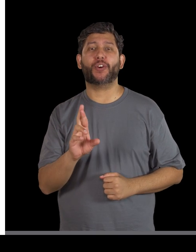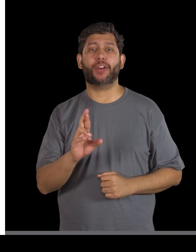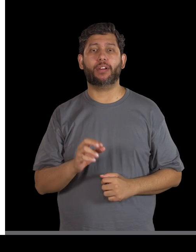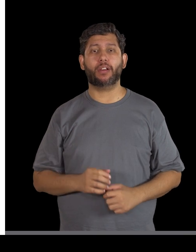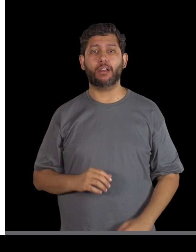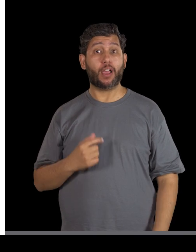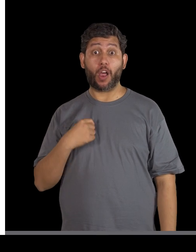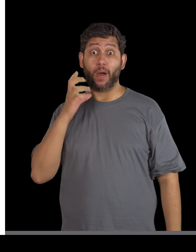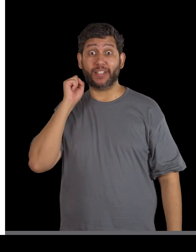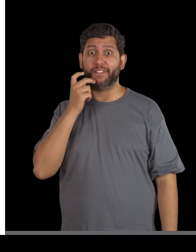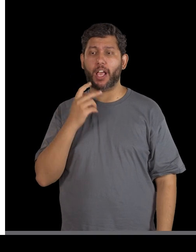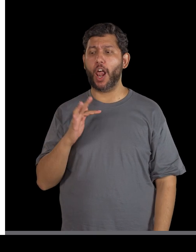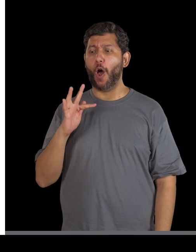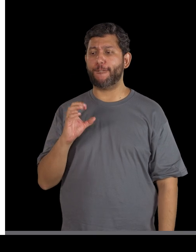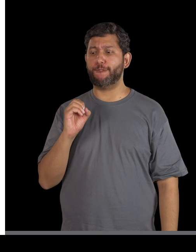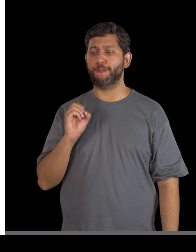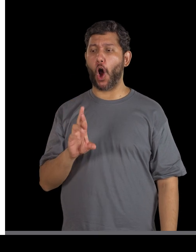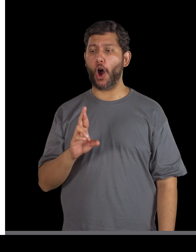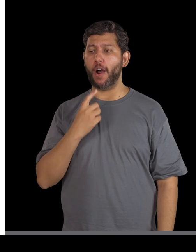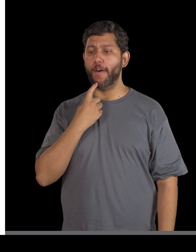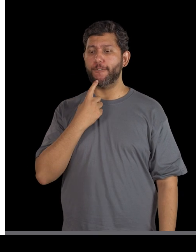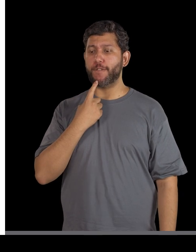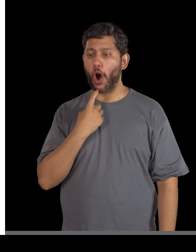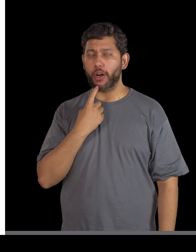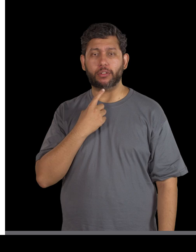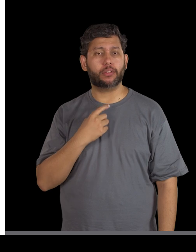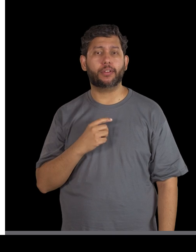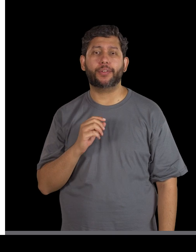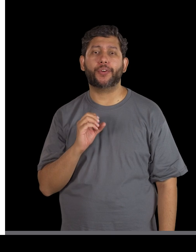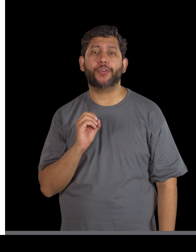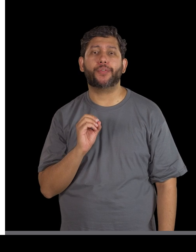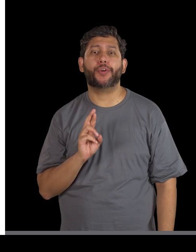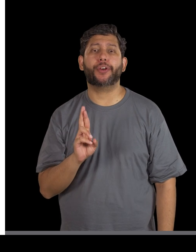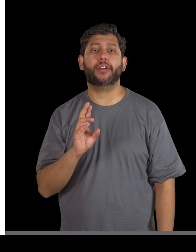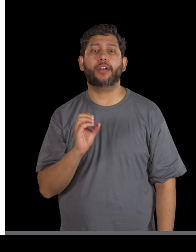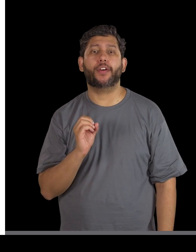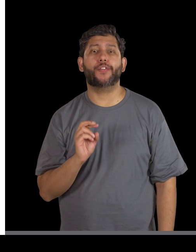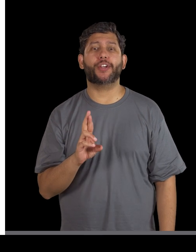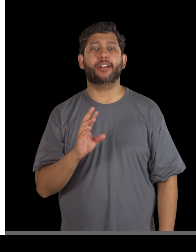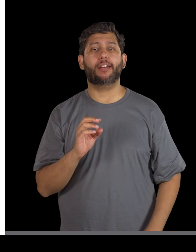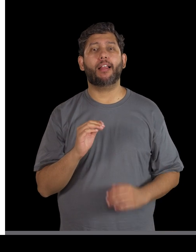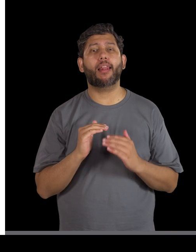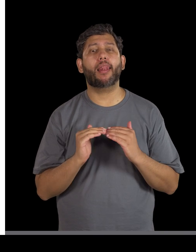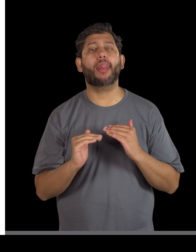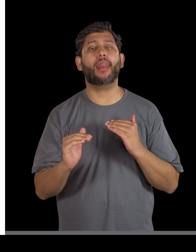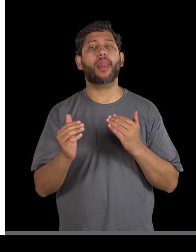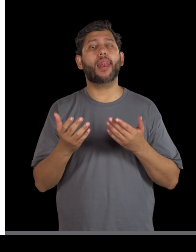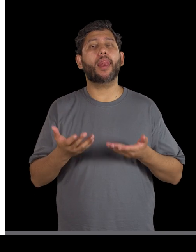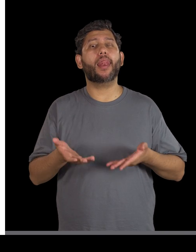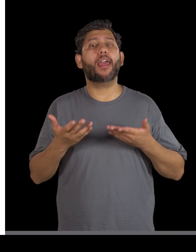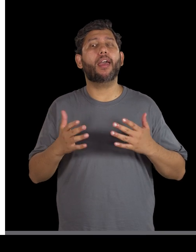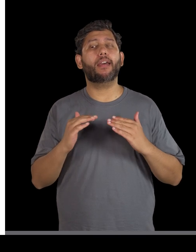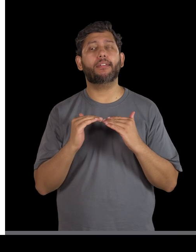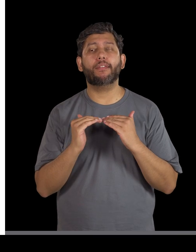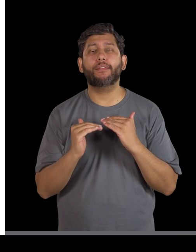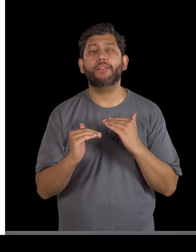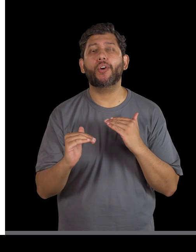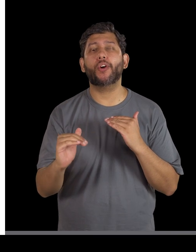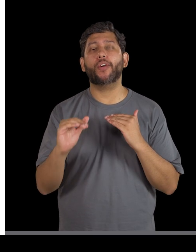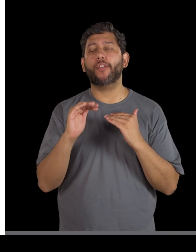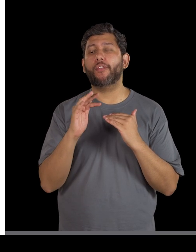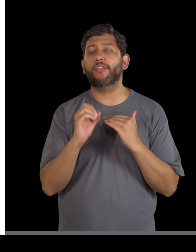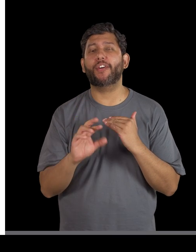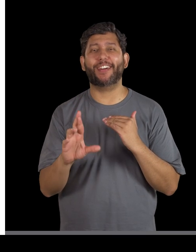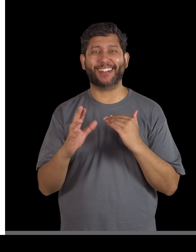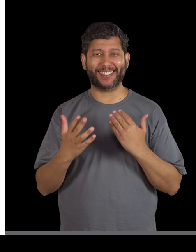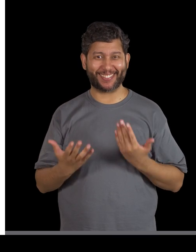you. Não é for you na fala natural, ele fica for you, né? Só que o schwa não tá aqui, por quê? Porque ele